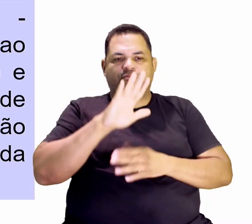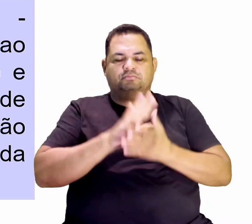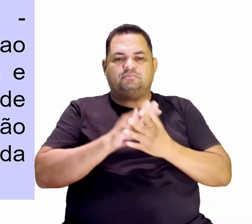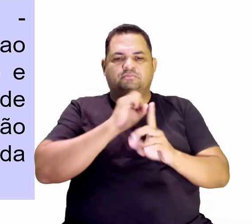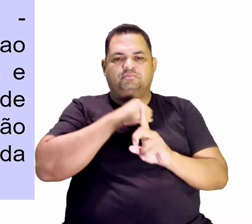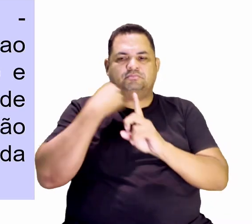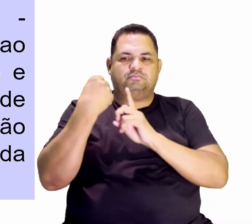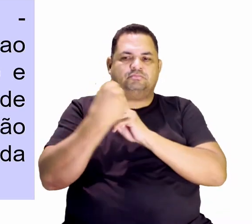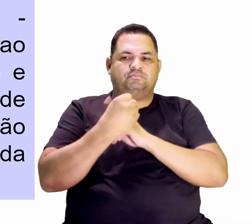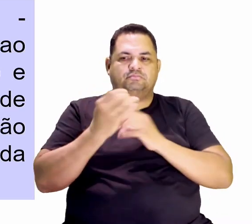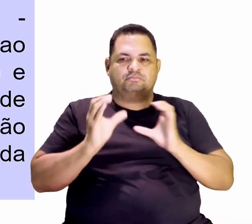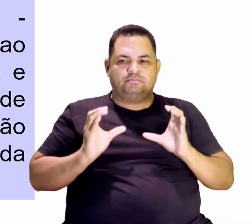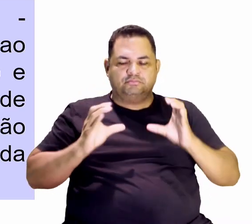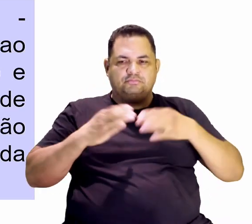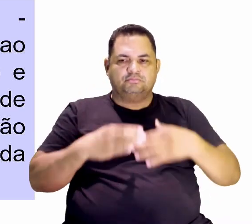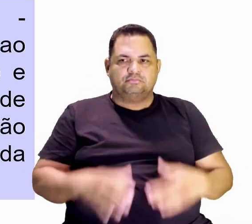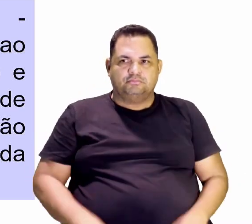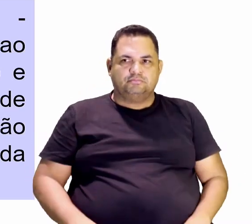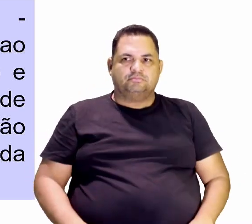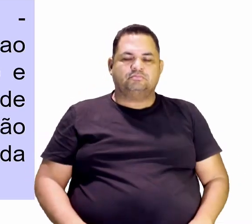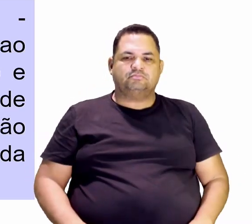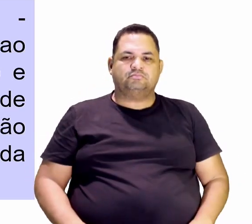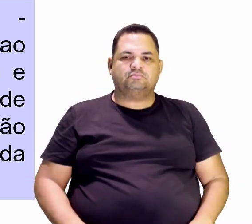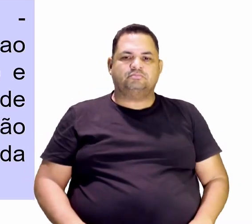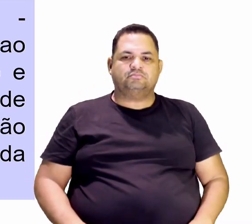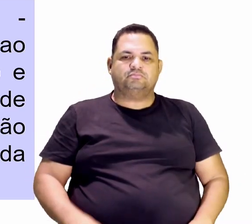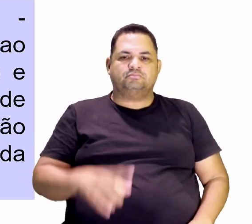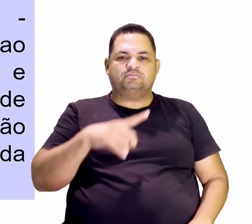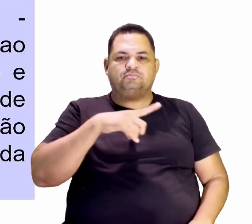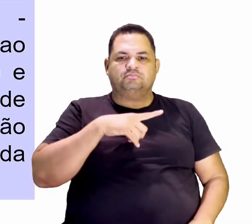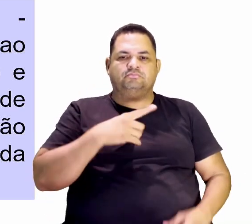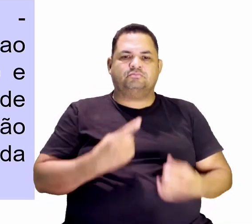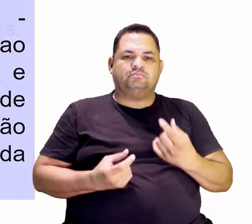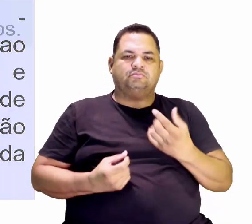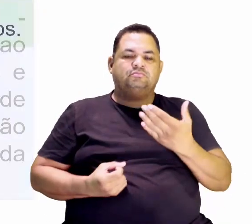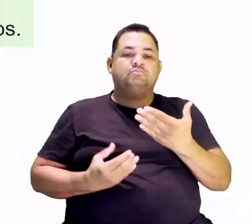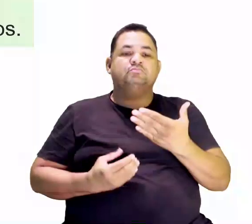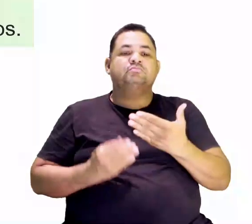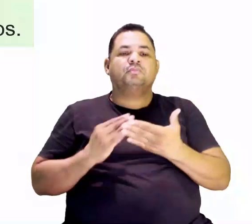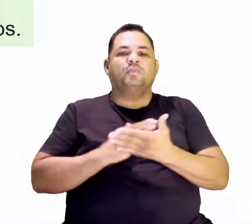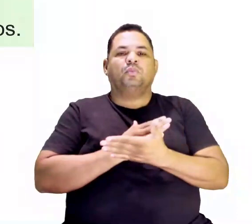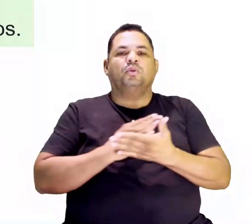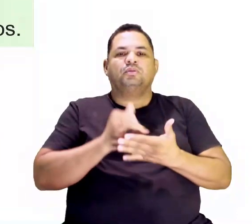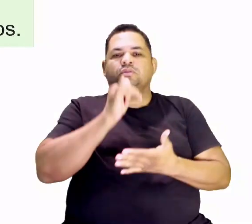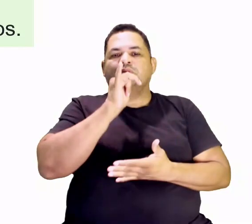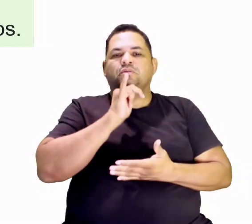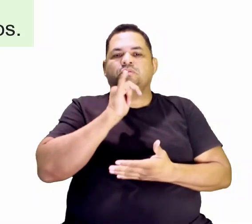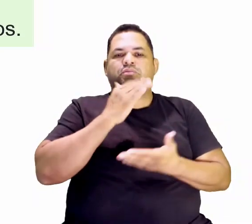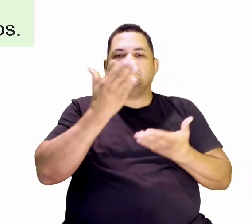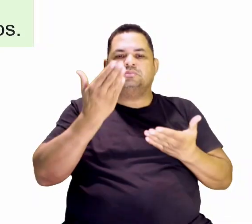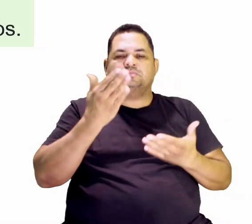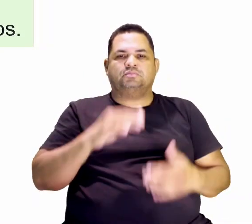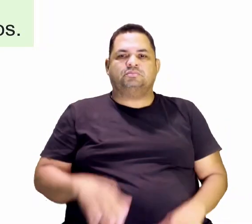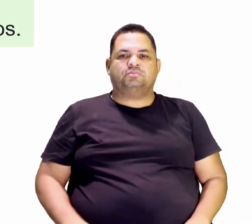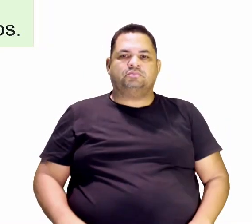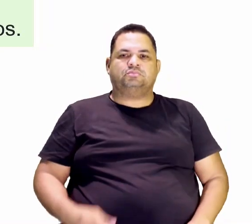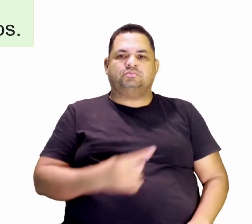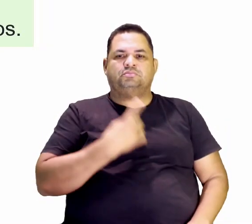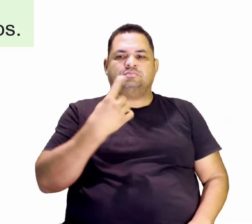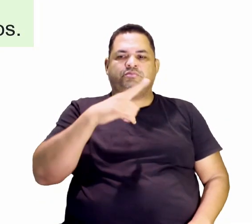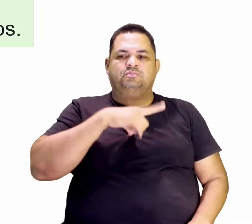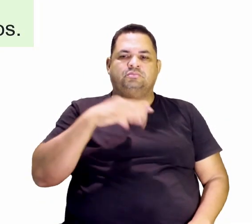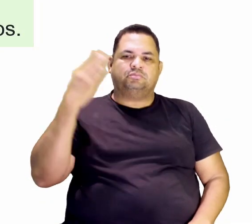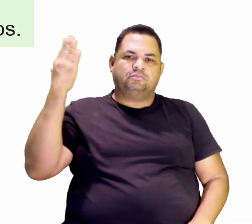social dessas tribos. E aí eu trouxe para vocês alguns exemplos de tribos. E entre esses exemplos nós temos